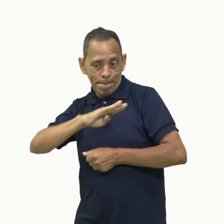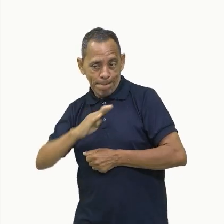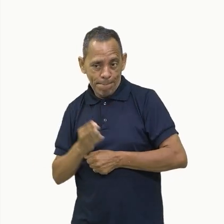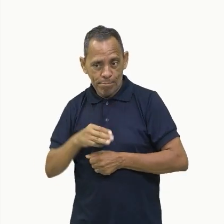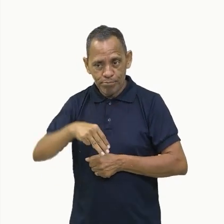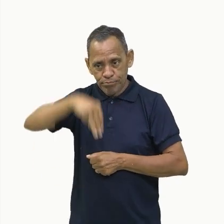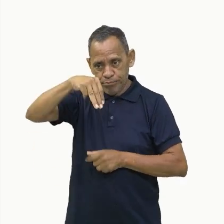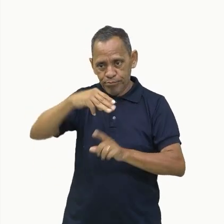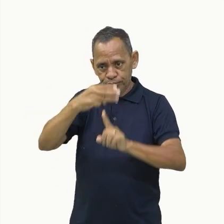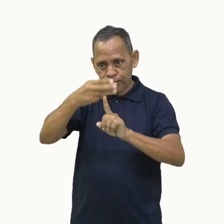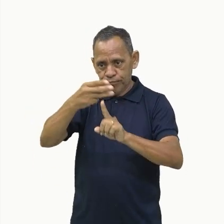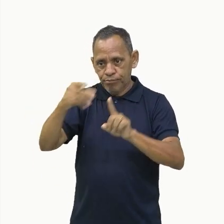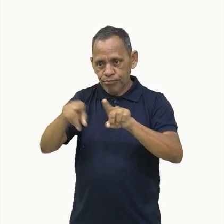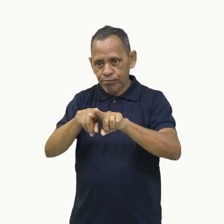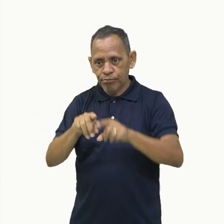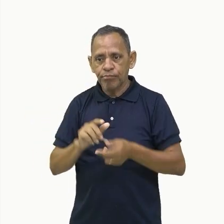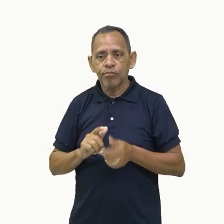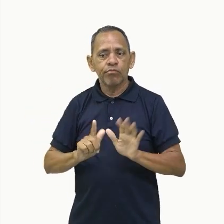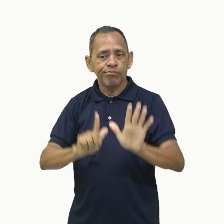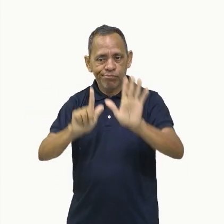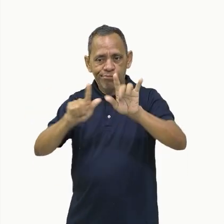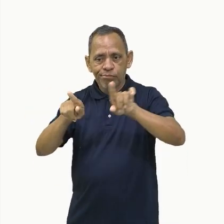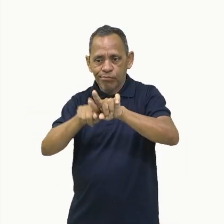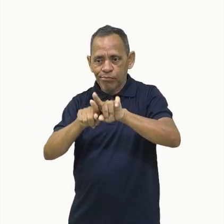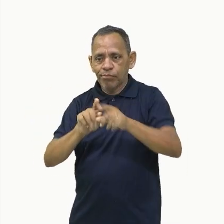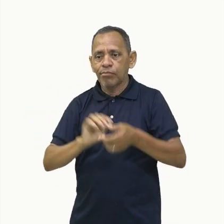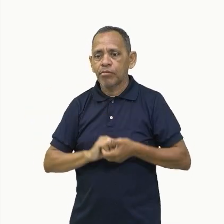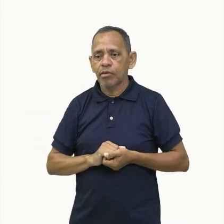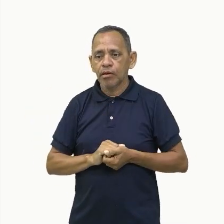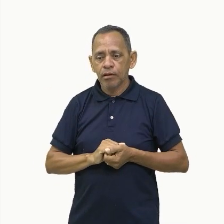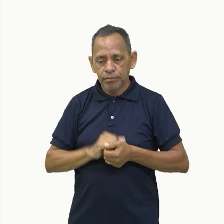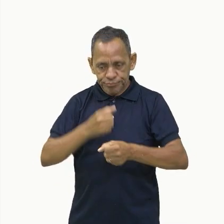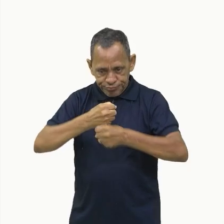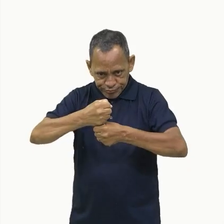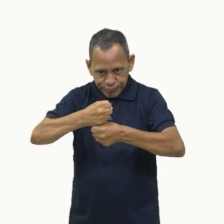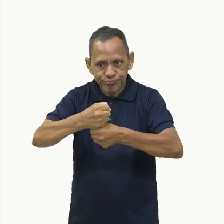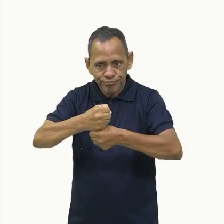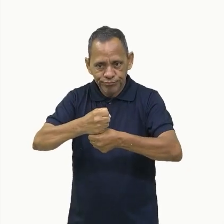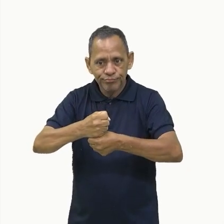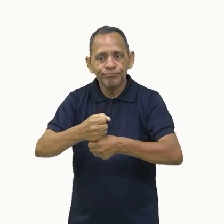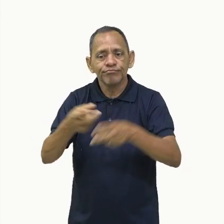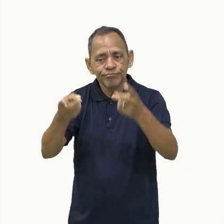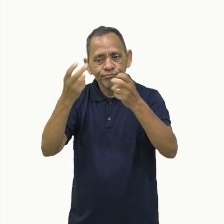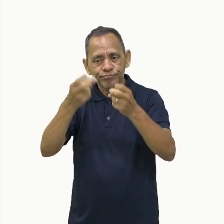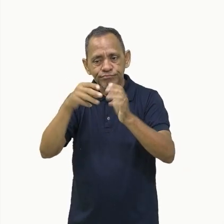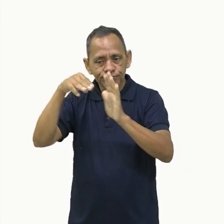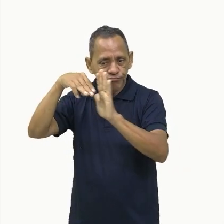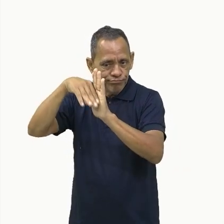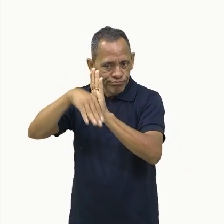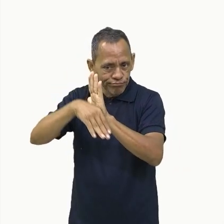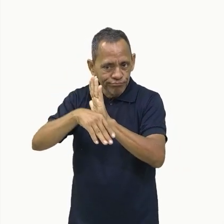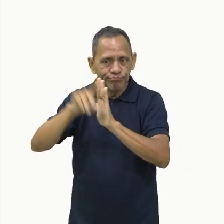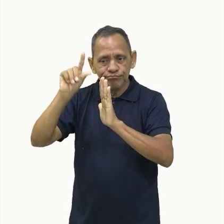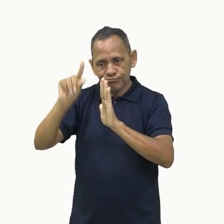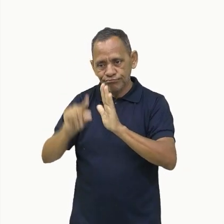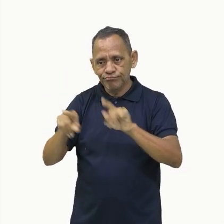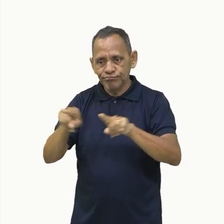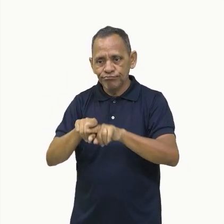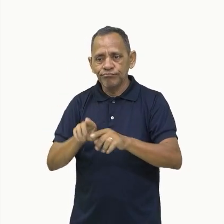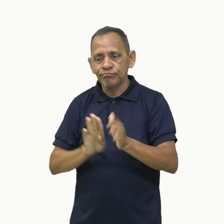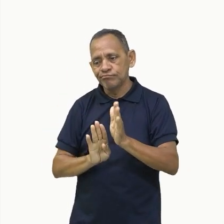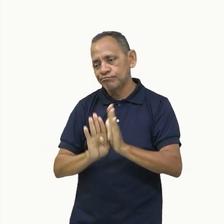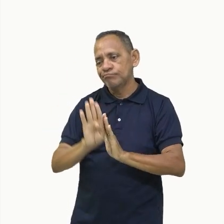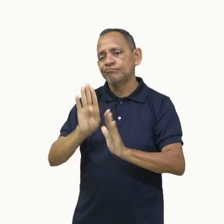porém, também, com o passar dos anos, a gente observa as quedas que ocorrem, a subida, porém, também